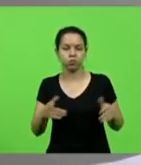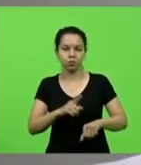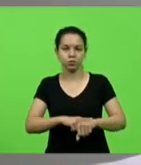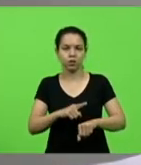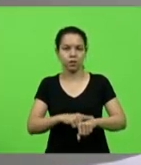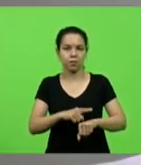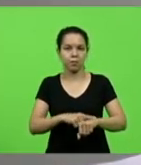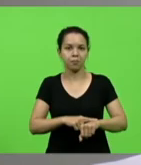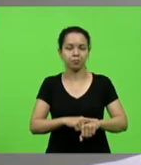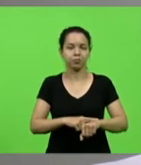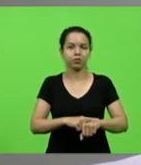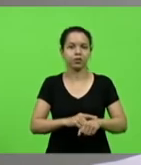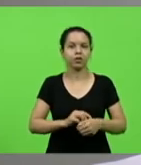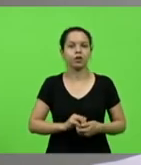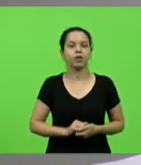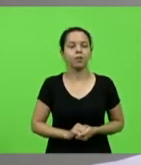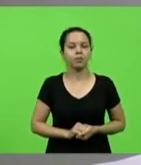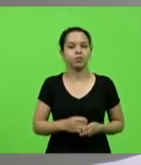que também é importante,